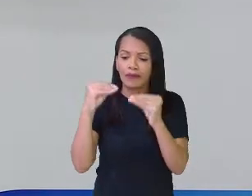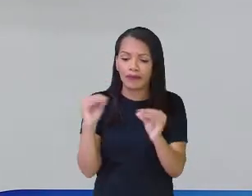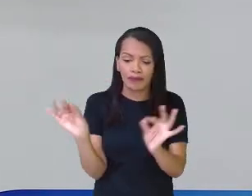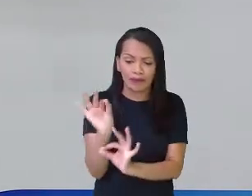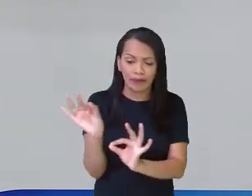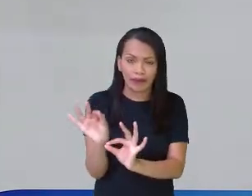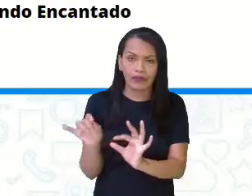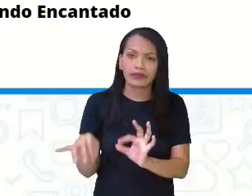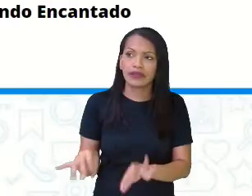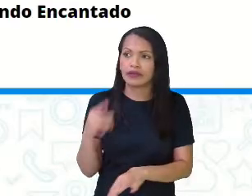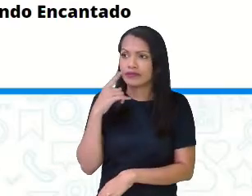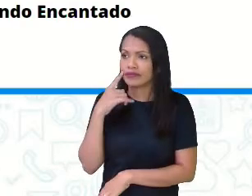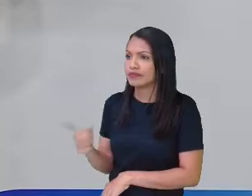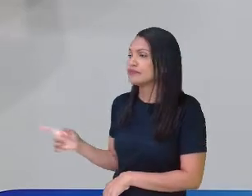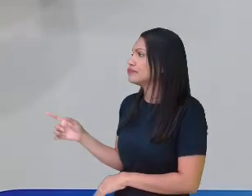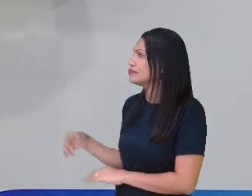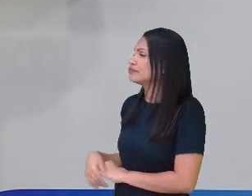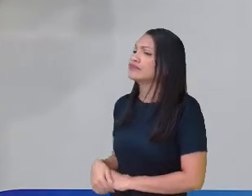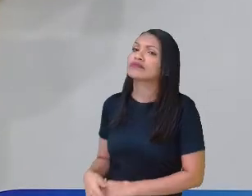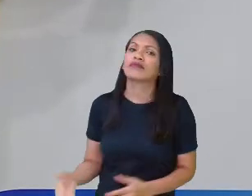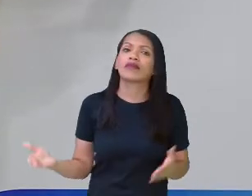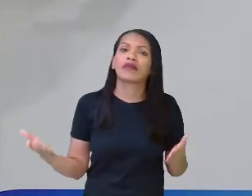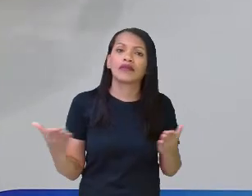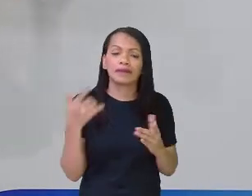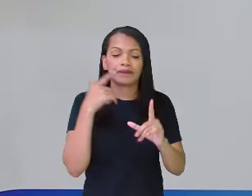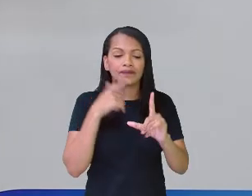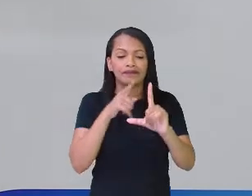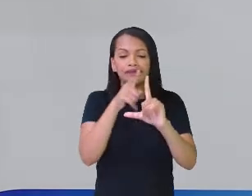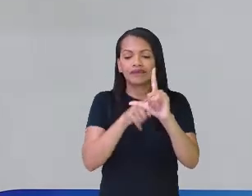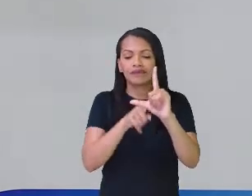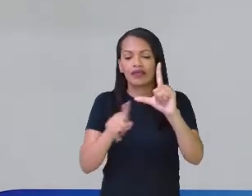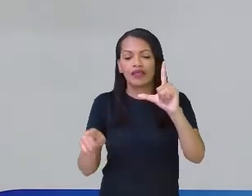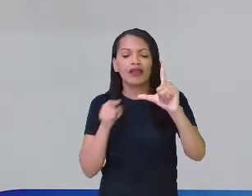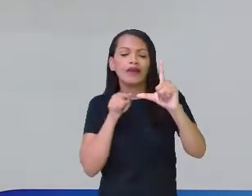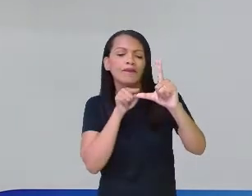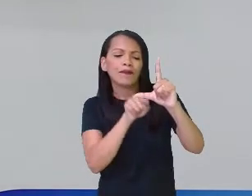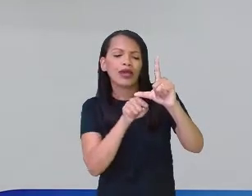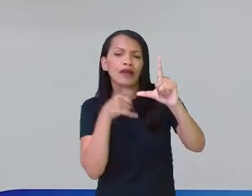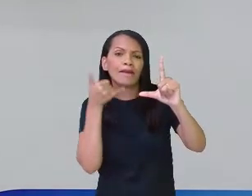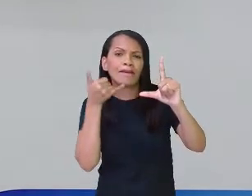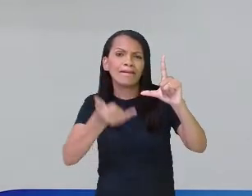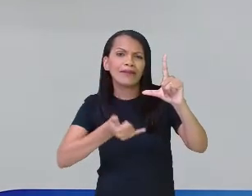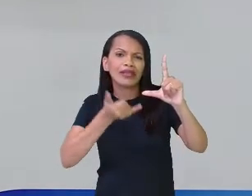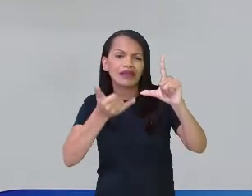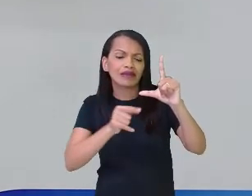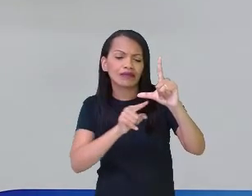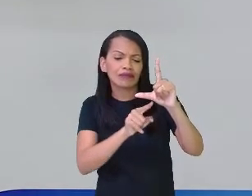organizados. Aqui eu coloquei todos os meus brinquedos. Presta atenção, quinto ano.